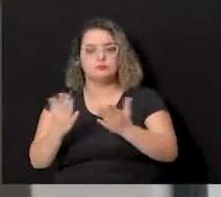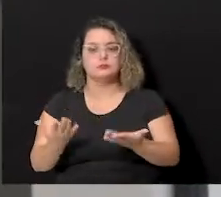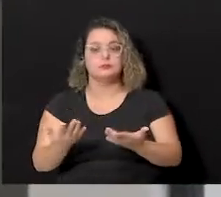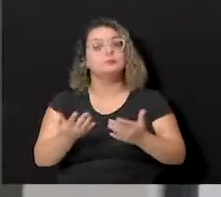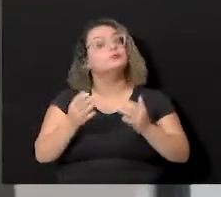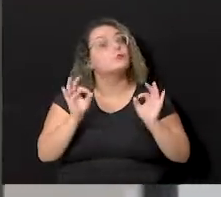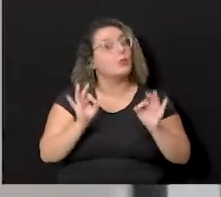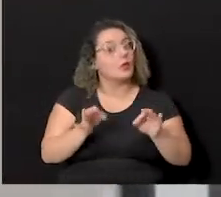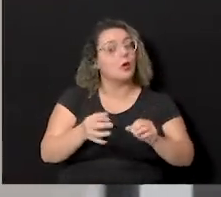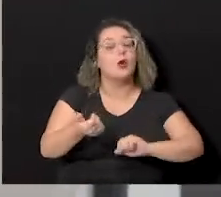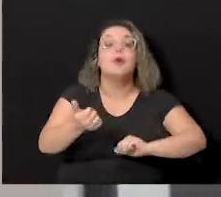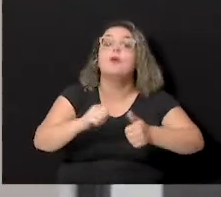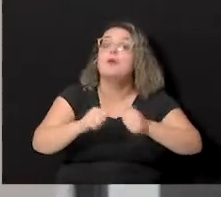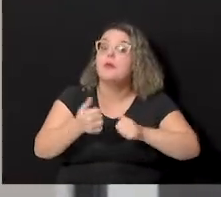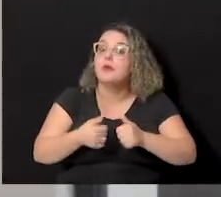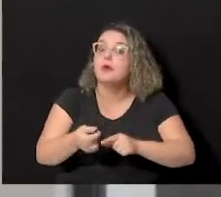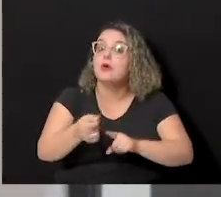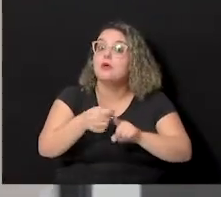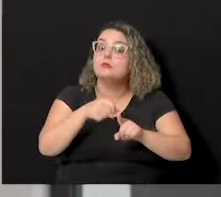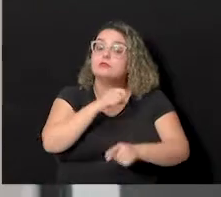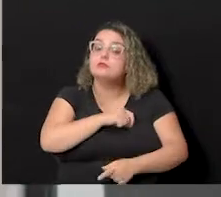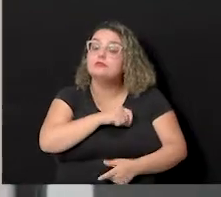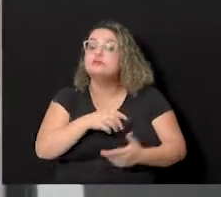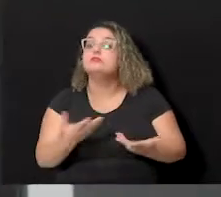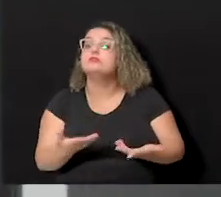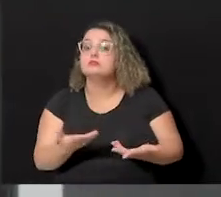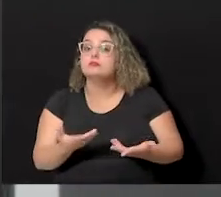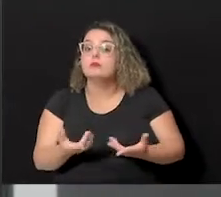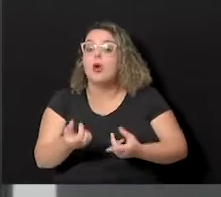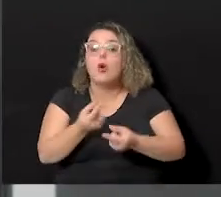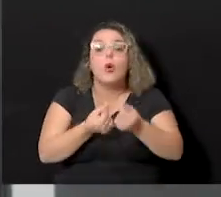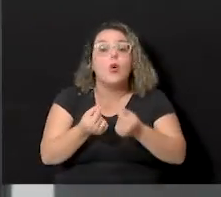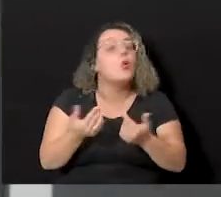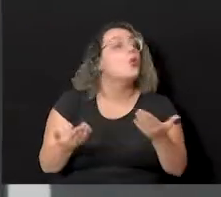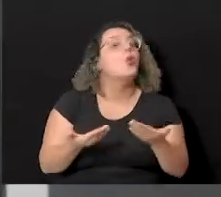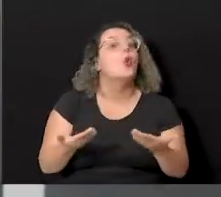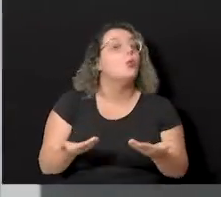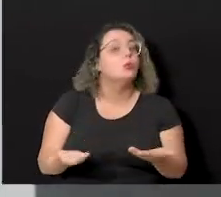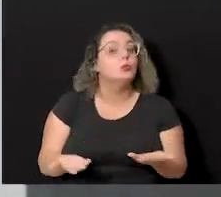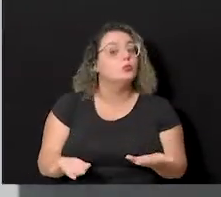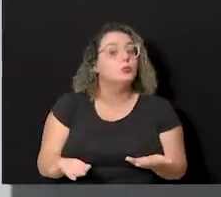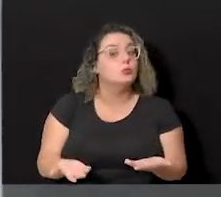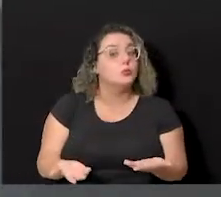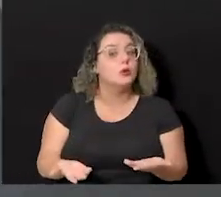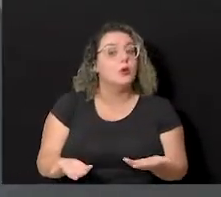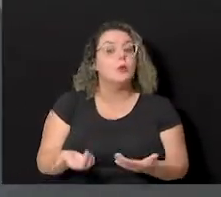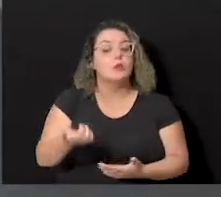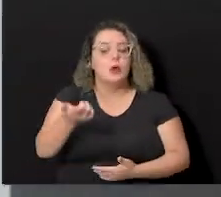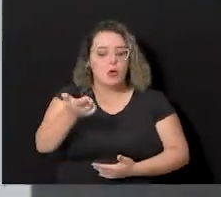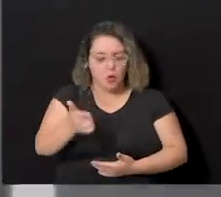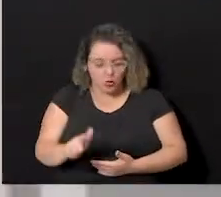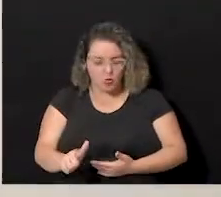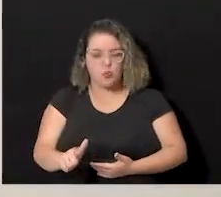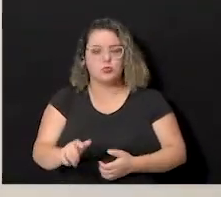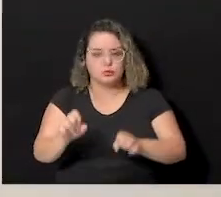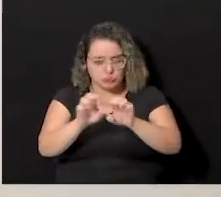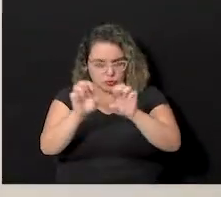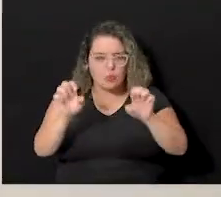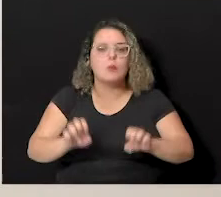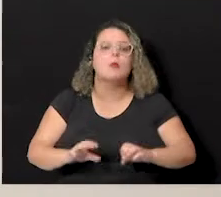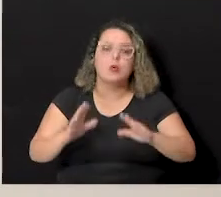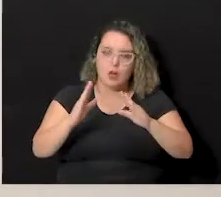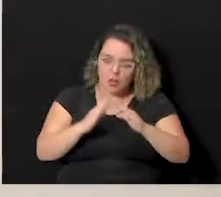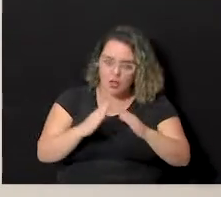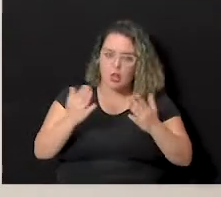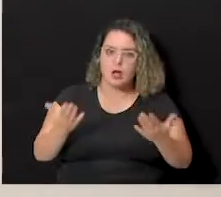você avaliar o seu cenário financeiro atual, a sua disponibilidade financeira para manter uma estrutura, para manter uma